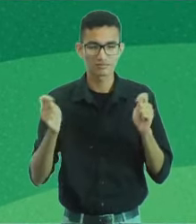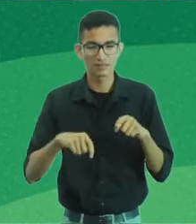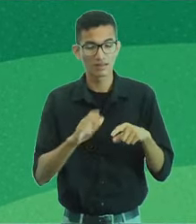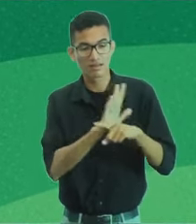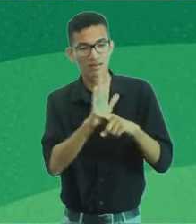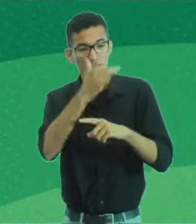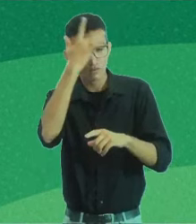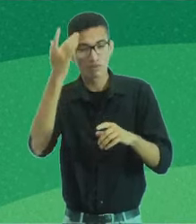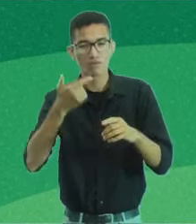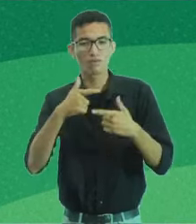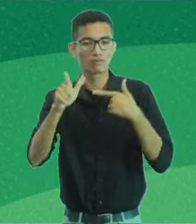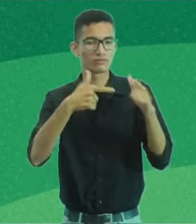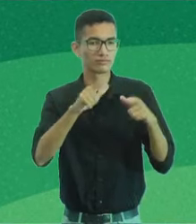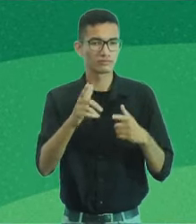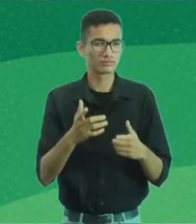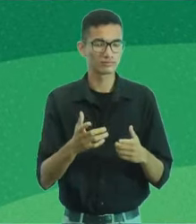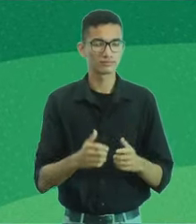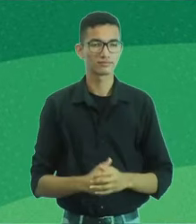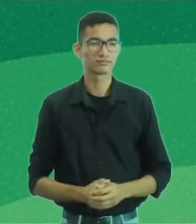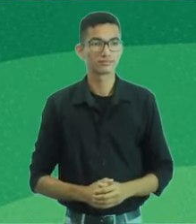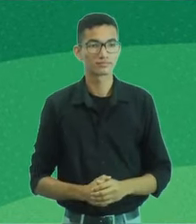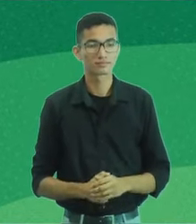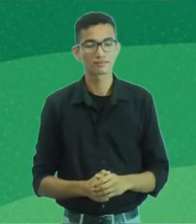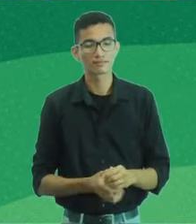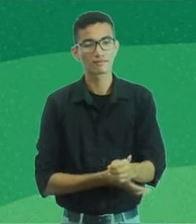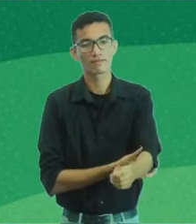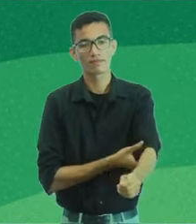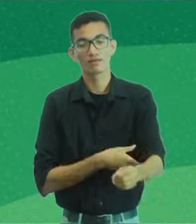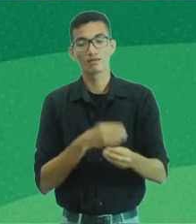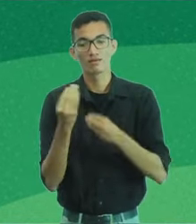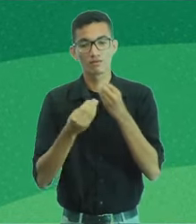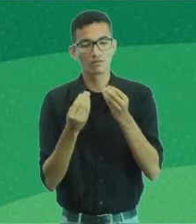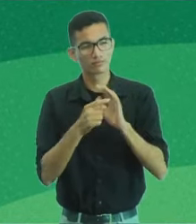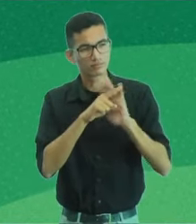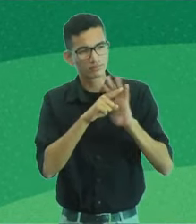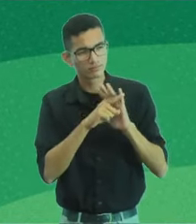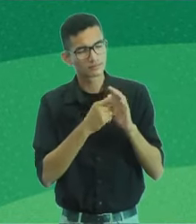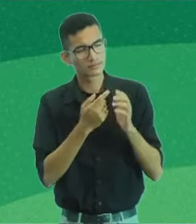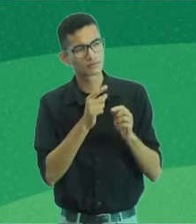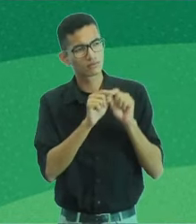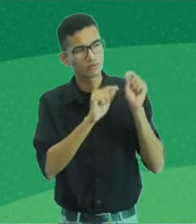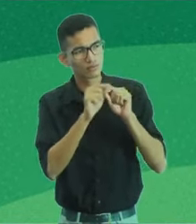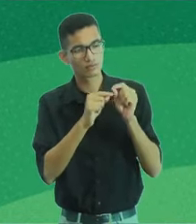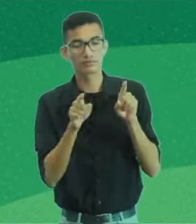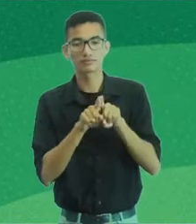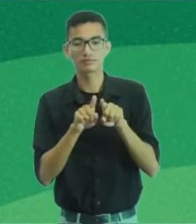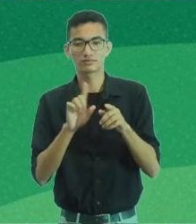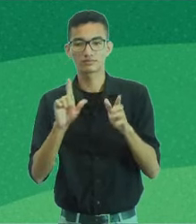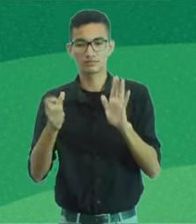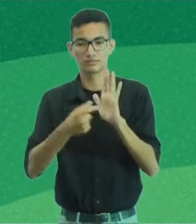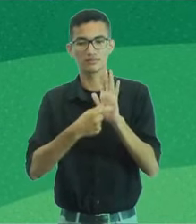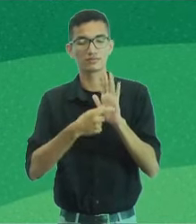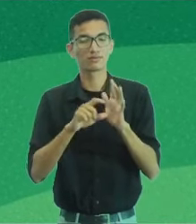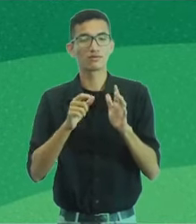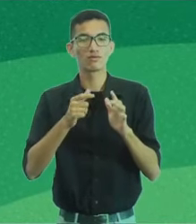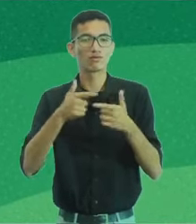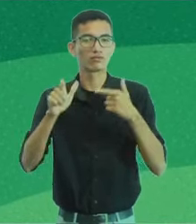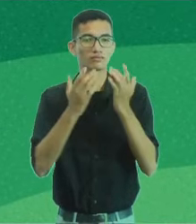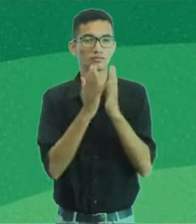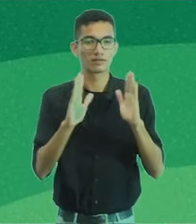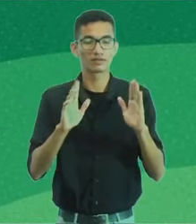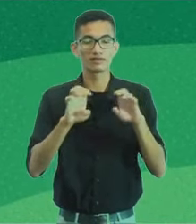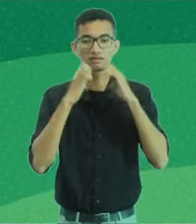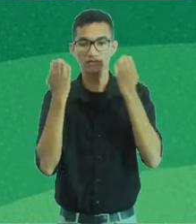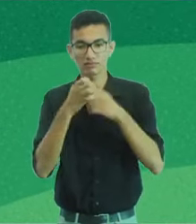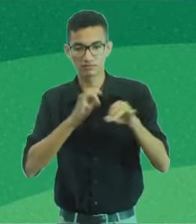chegar nas outras pessoas por meio de interpretador por meio de licença do software livre por meio de coisas abertas por meio